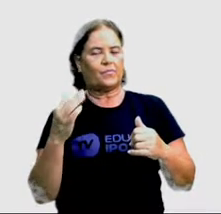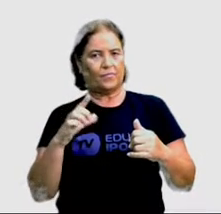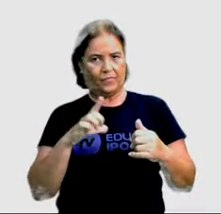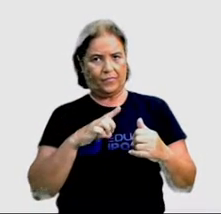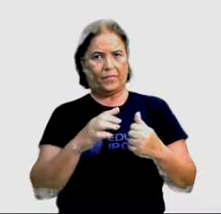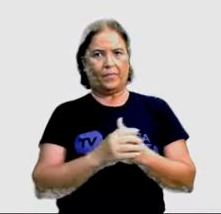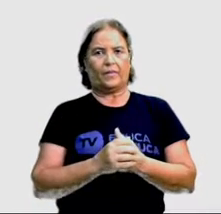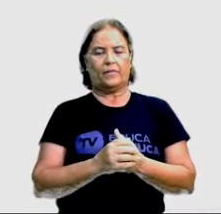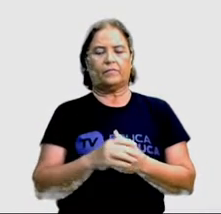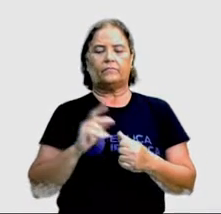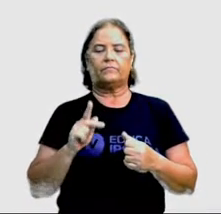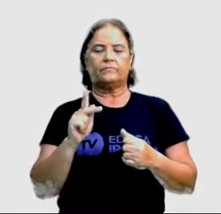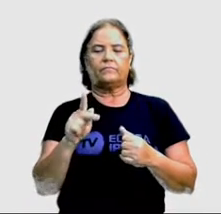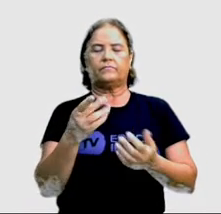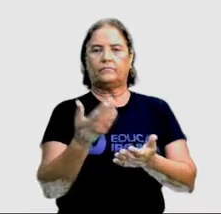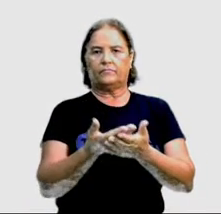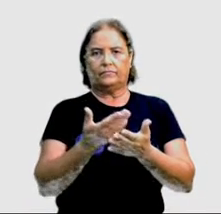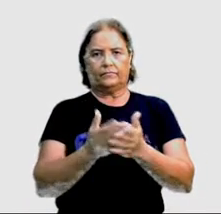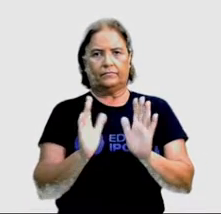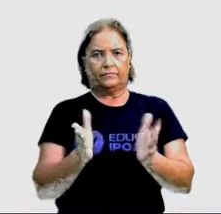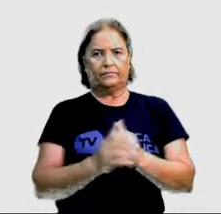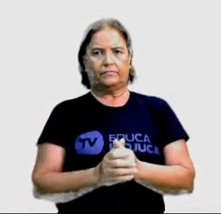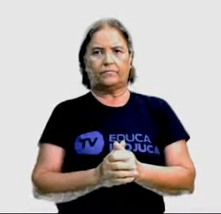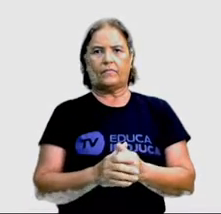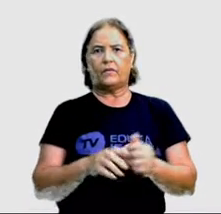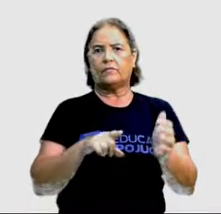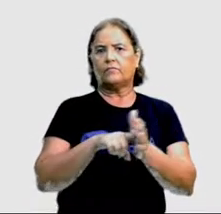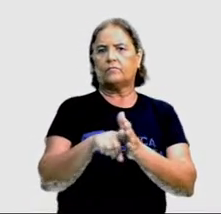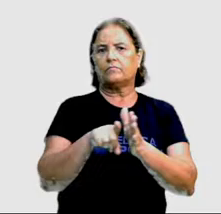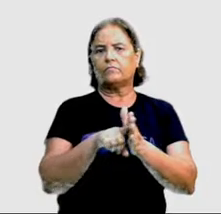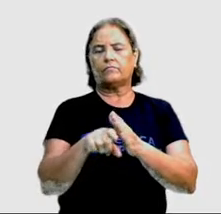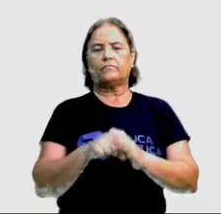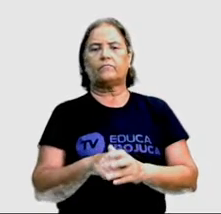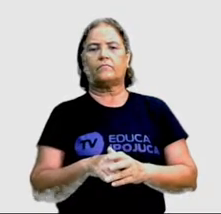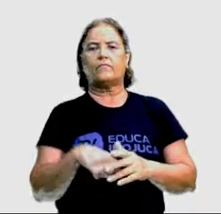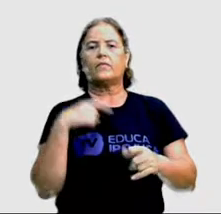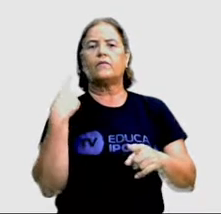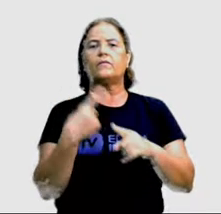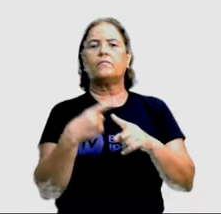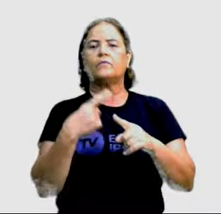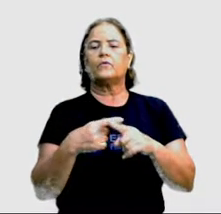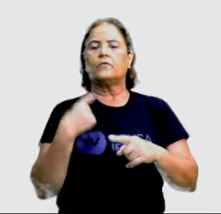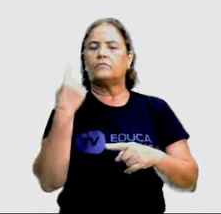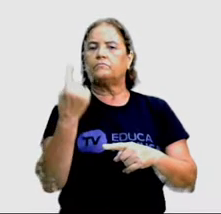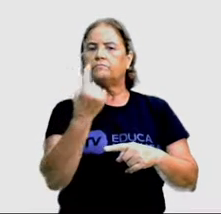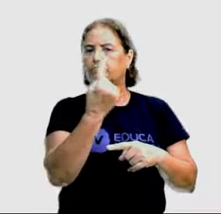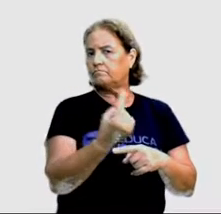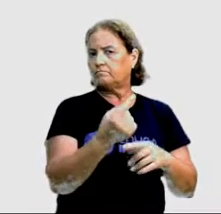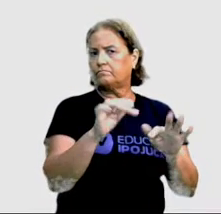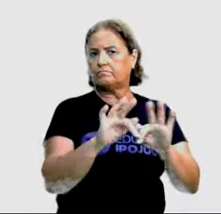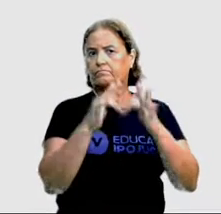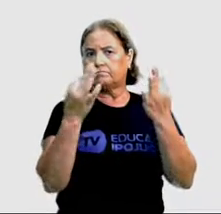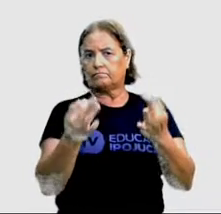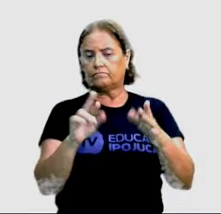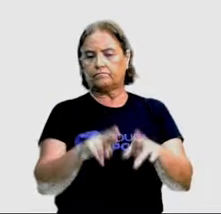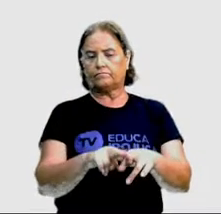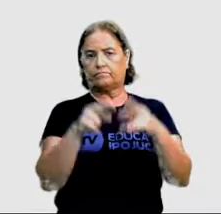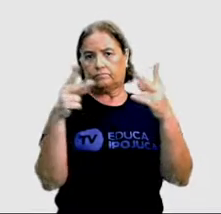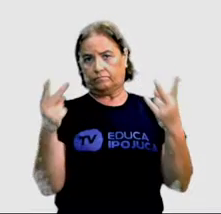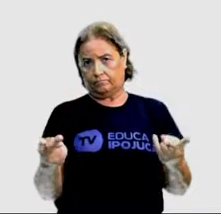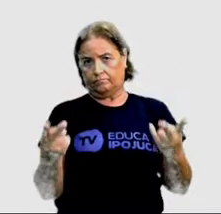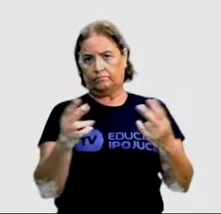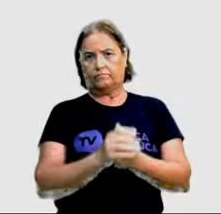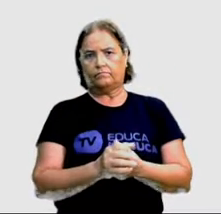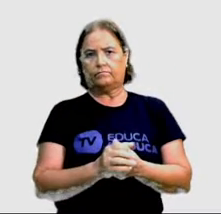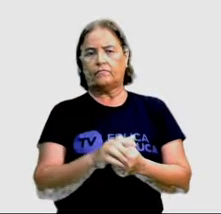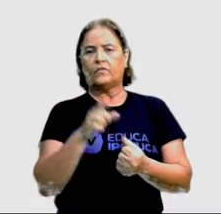Continuando agora a nossa aula de hoje, problematizando por que cada família é diferente. Você